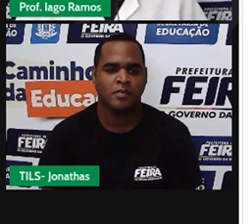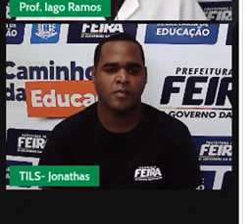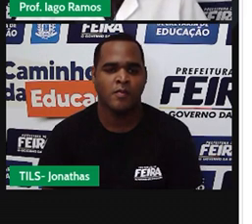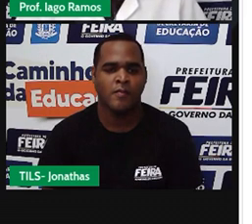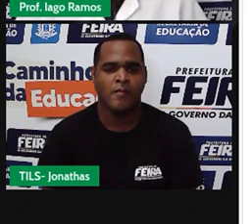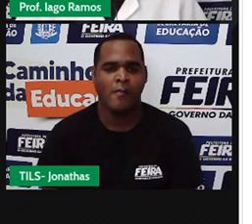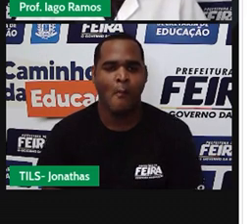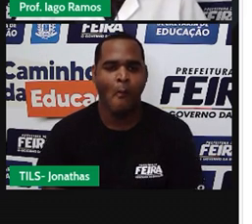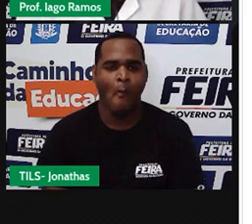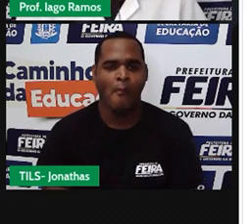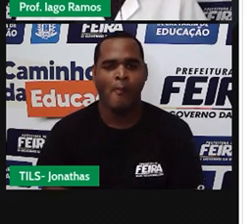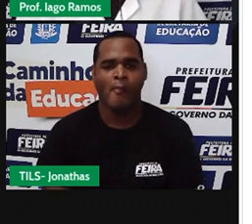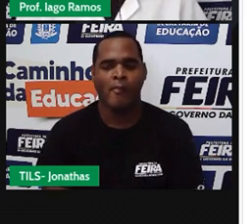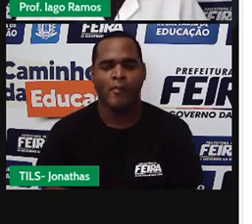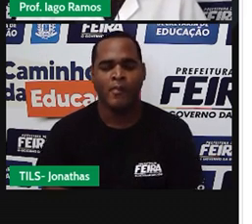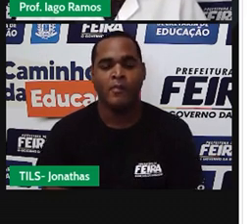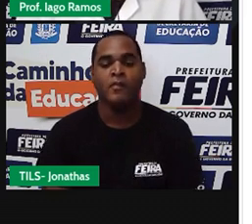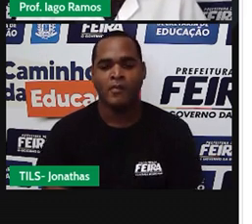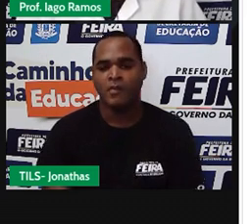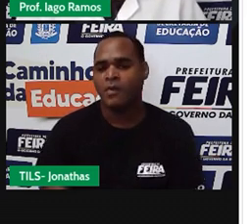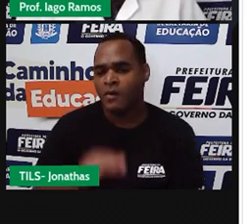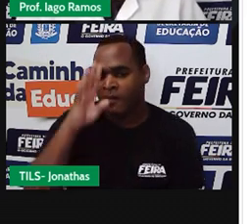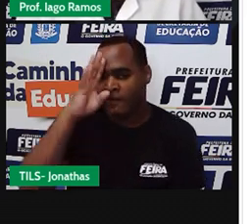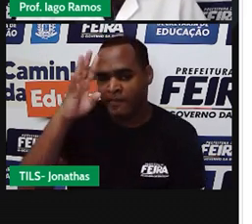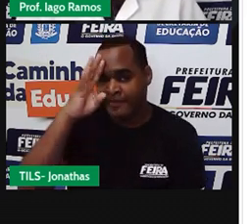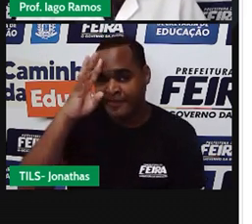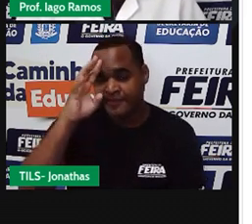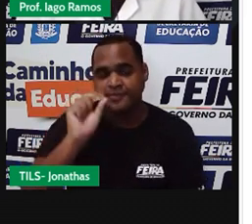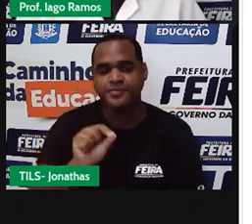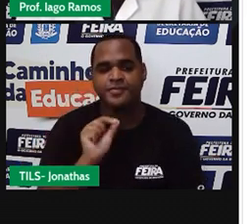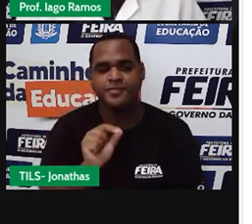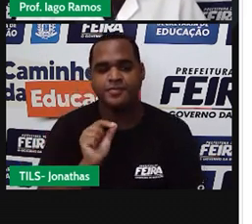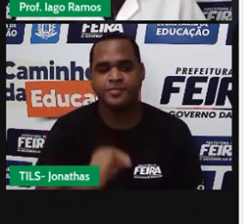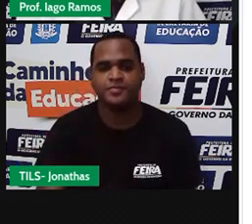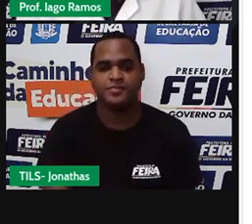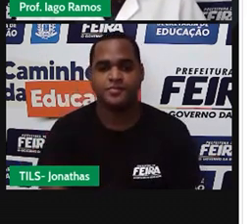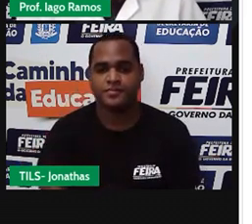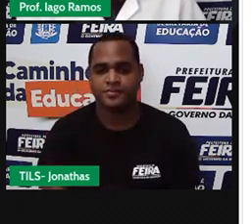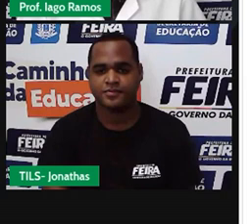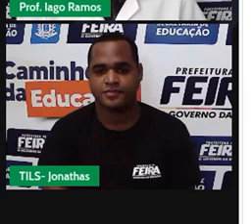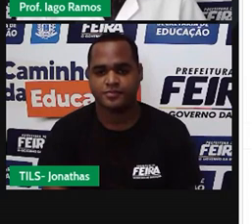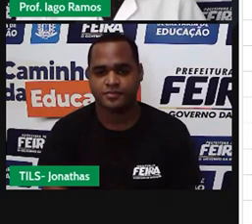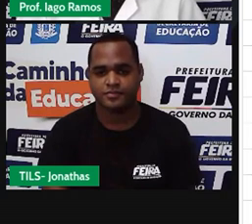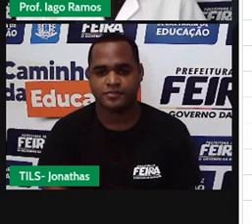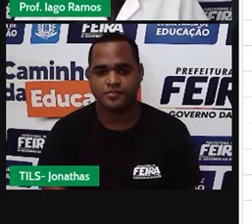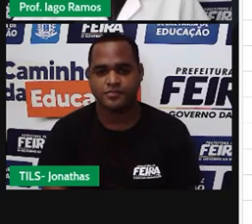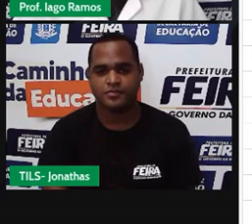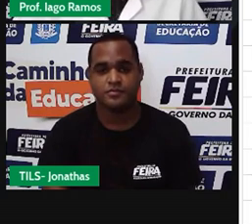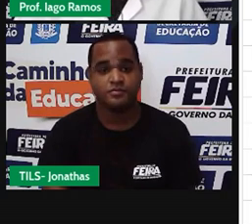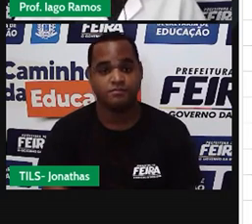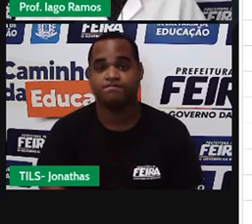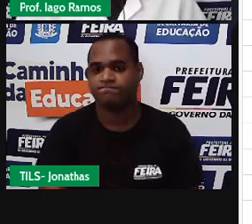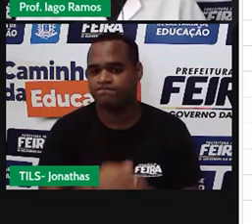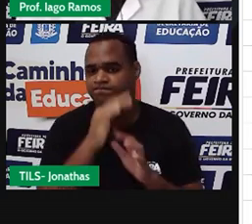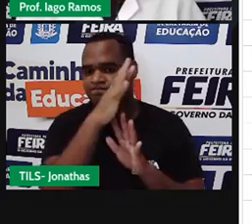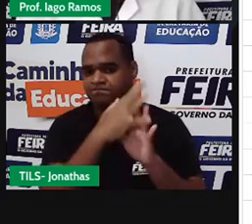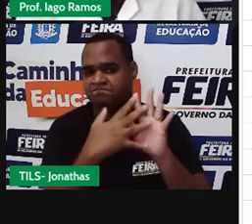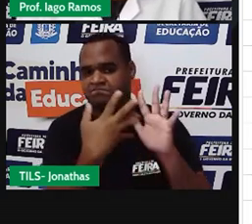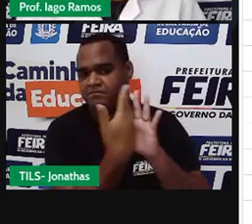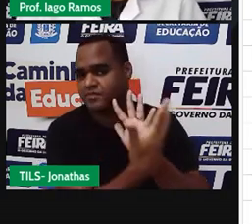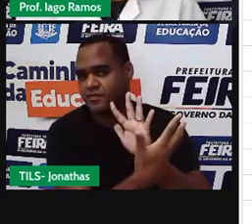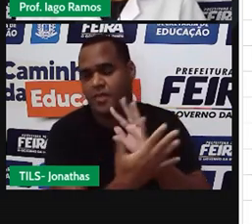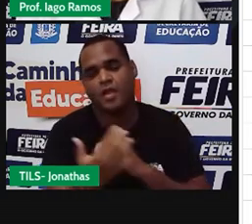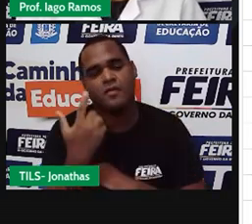e pensa comigo aí eu vou colocar a malha para que você pense e tente descobrir